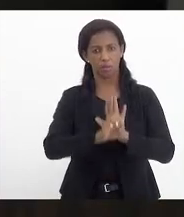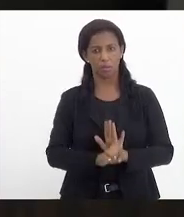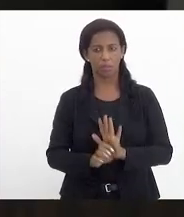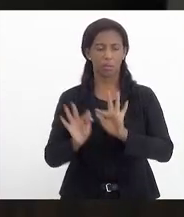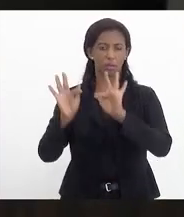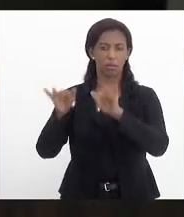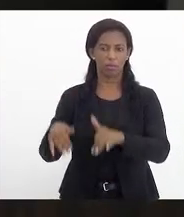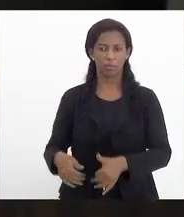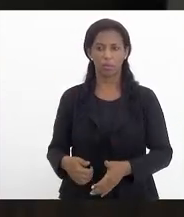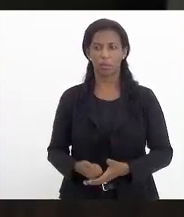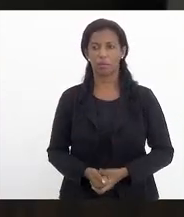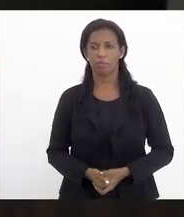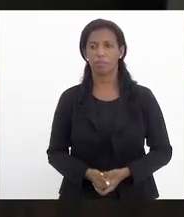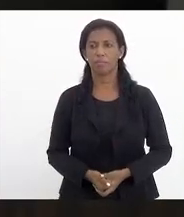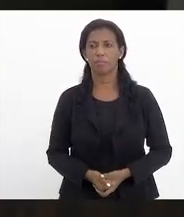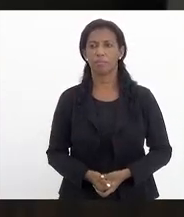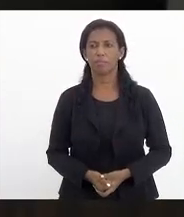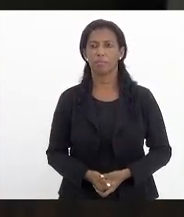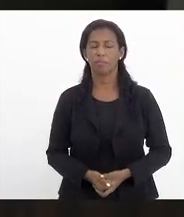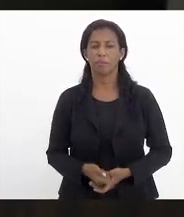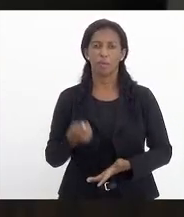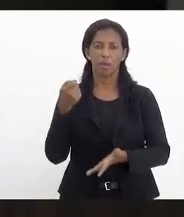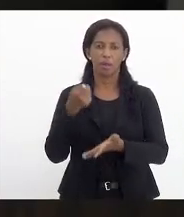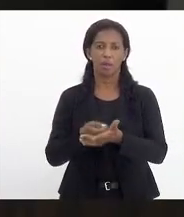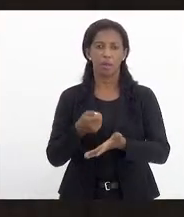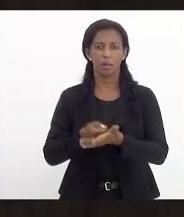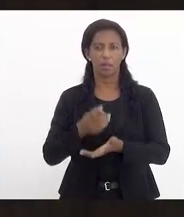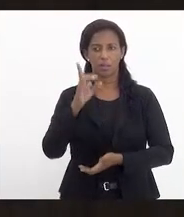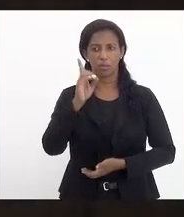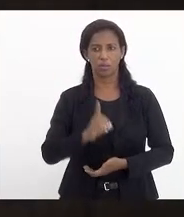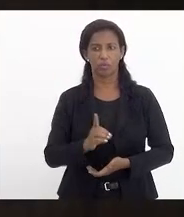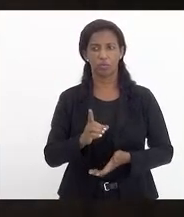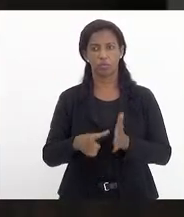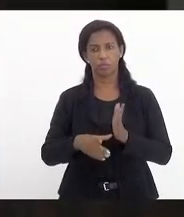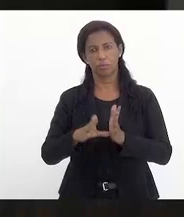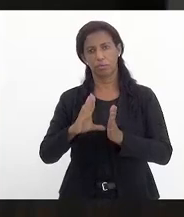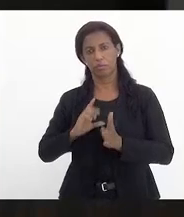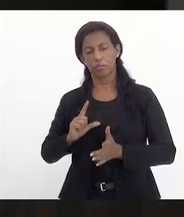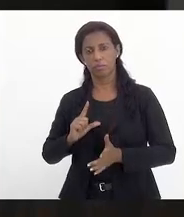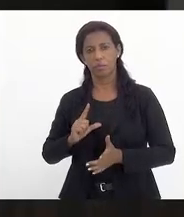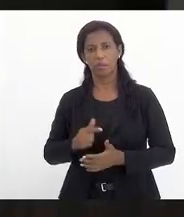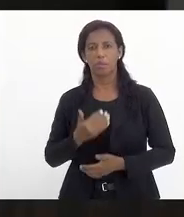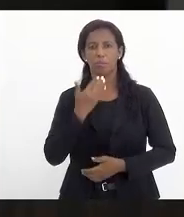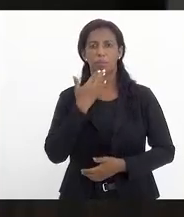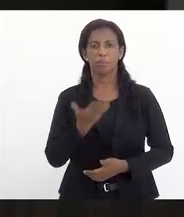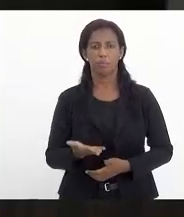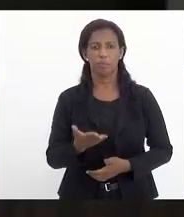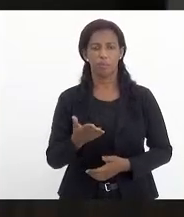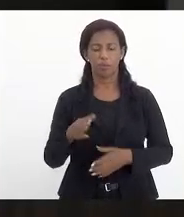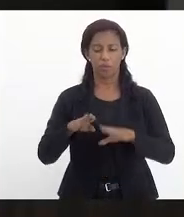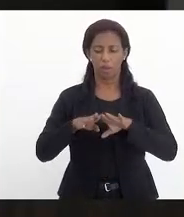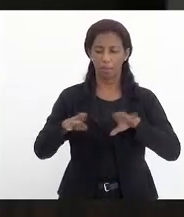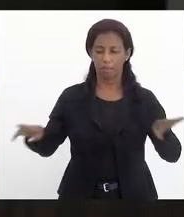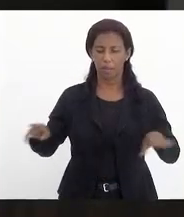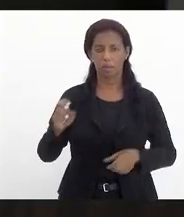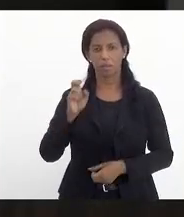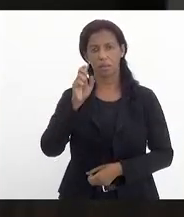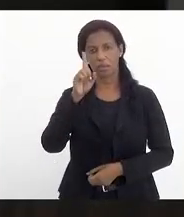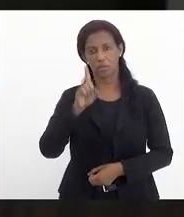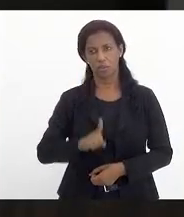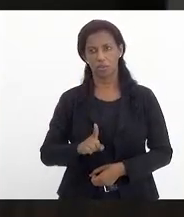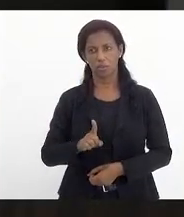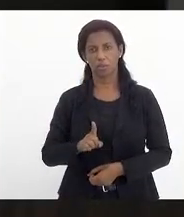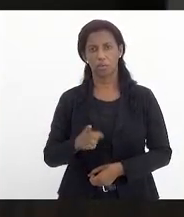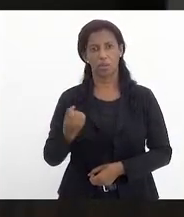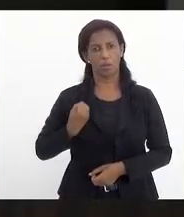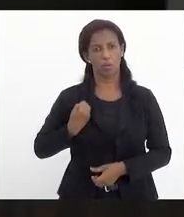final, serão para garantir os direitos anteriores. Então, pedi à mesa diretora para